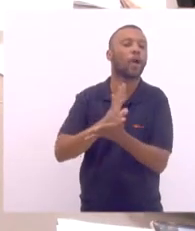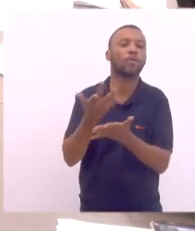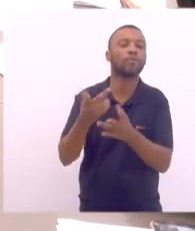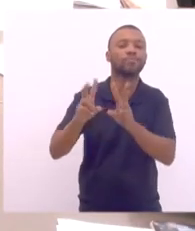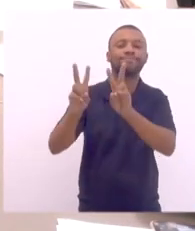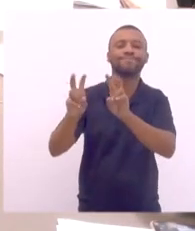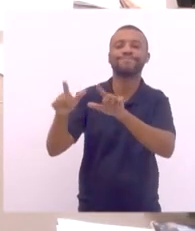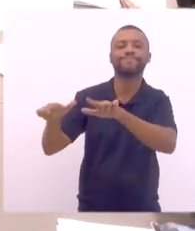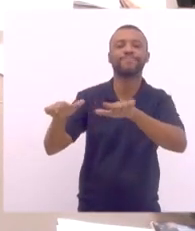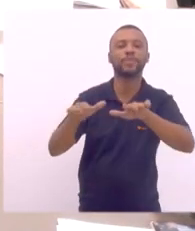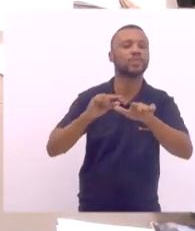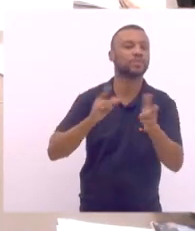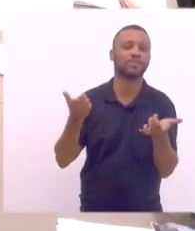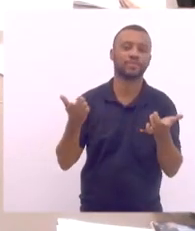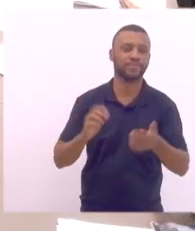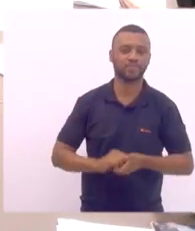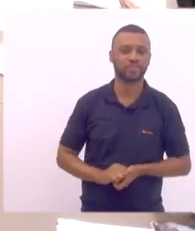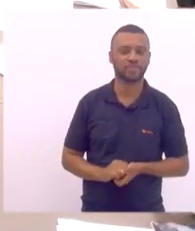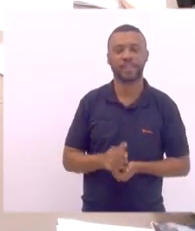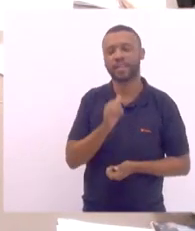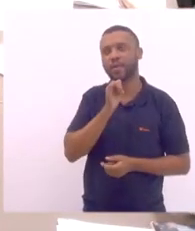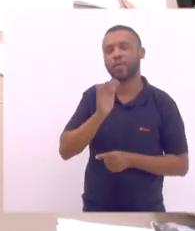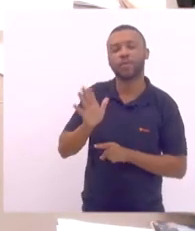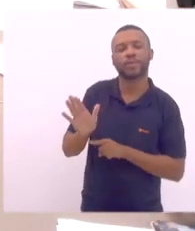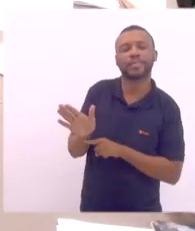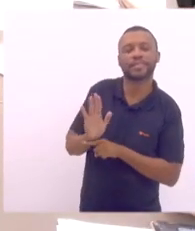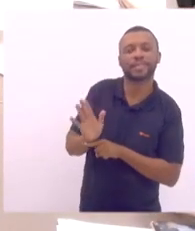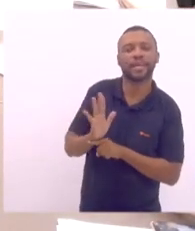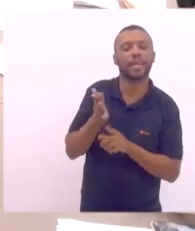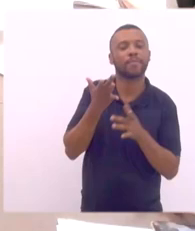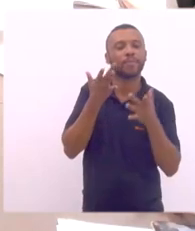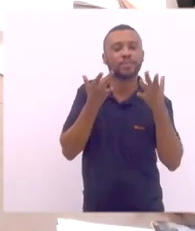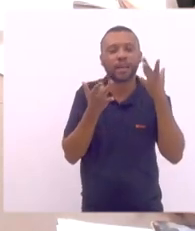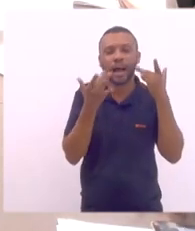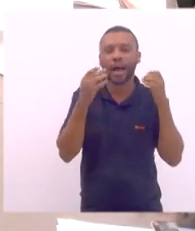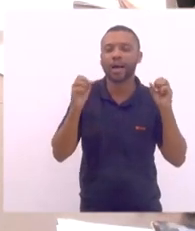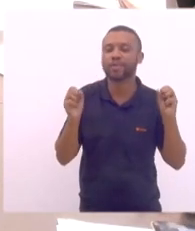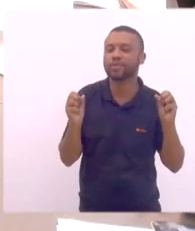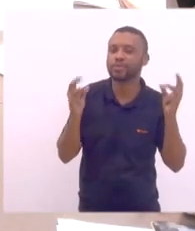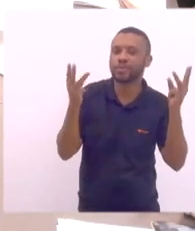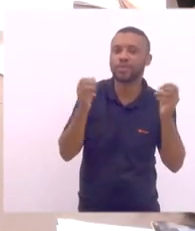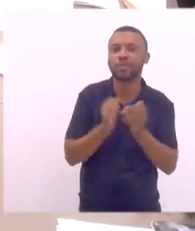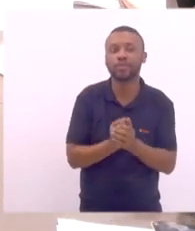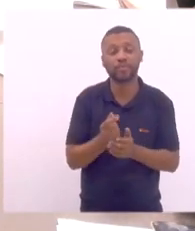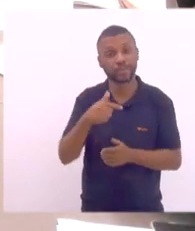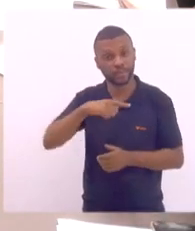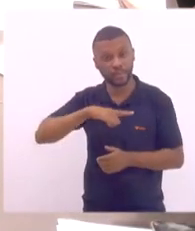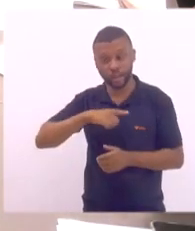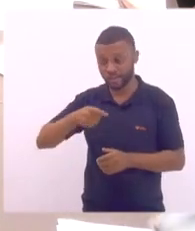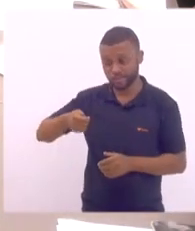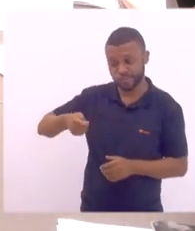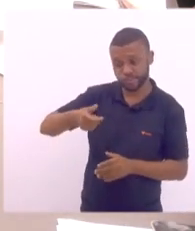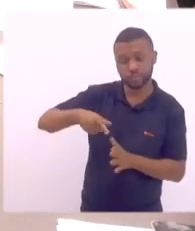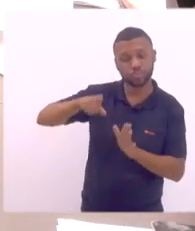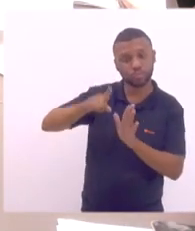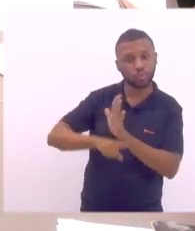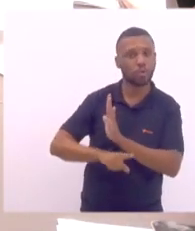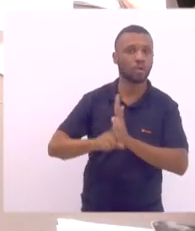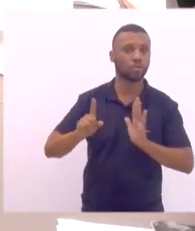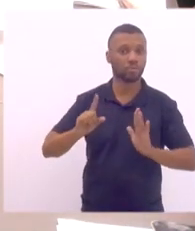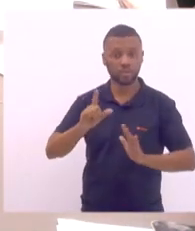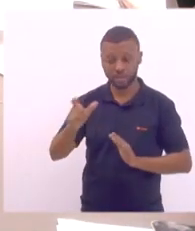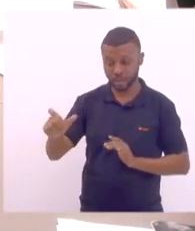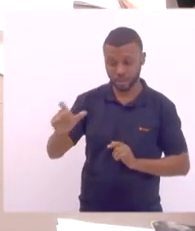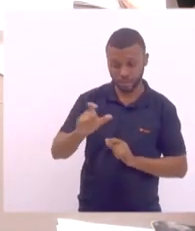ele, o cinema, o teatro, o show, que falar, não, aqui vai ter um benefício. Quem chegar